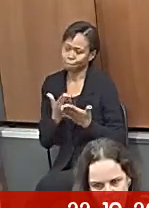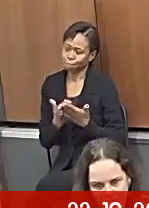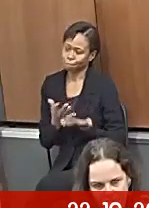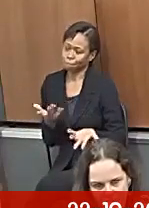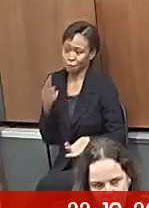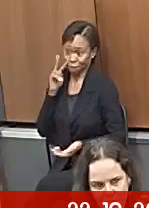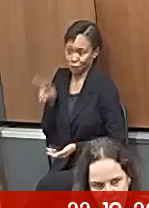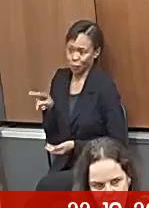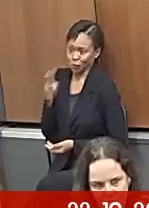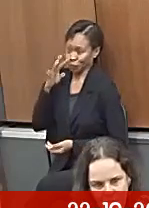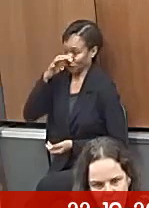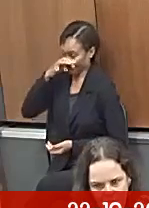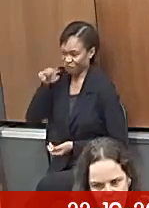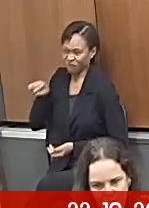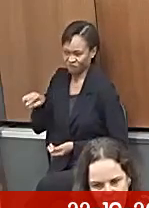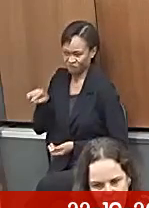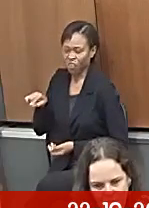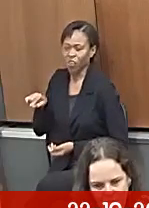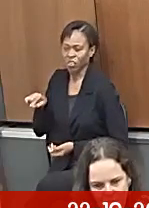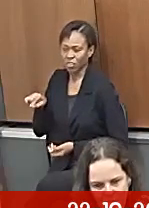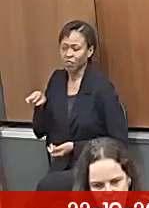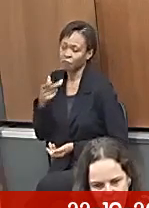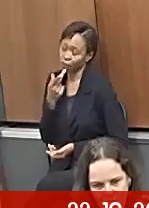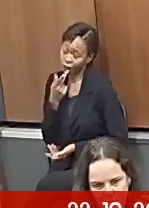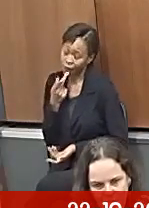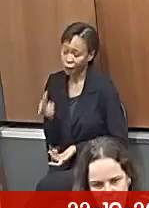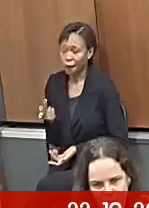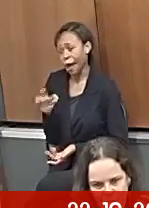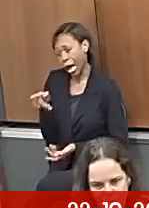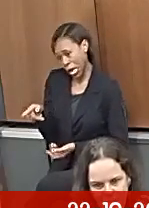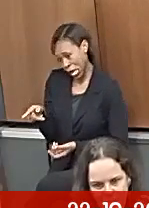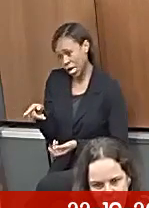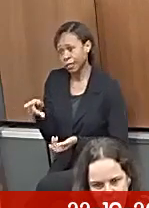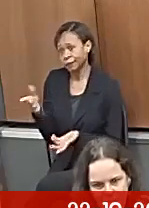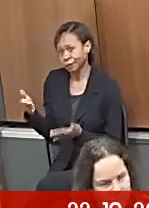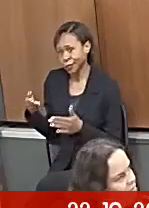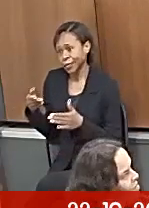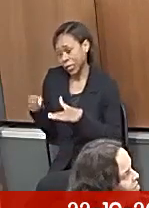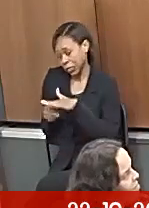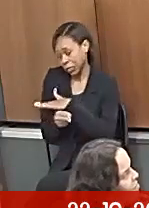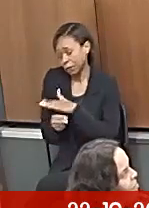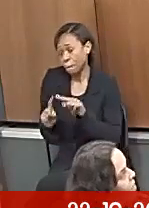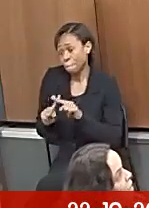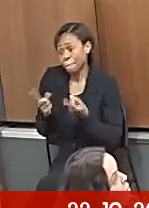vai entrar, mas ele vai ter que ser alfabetizado antes, achando que isso fosse